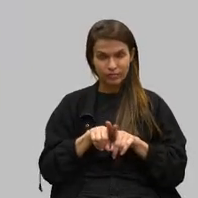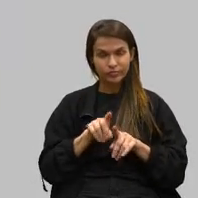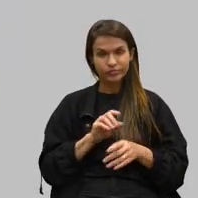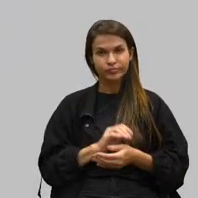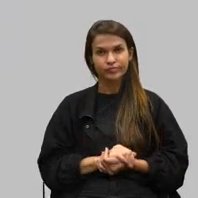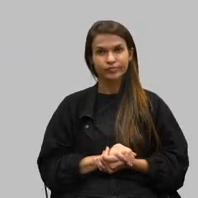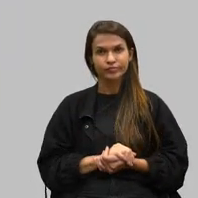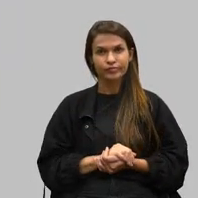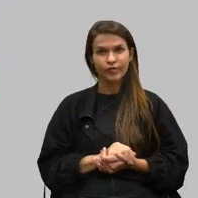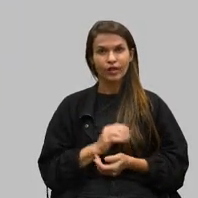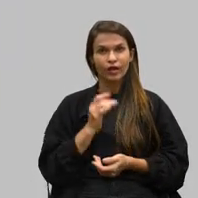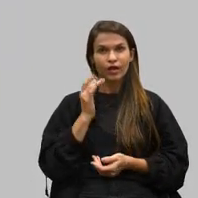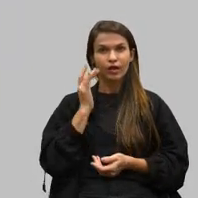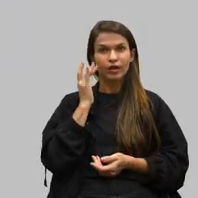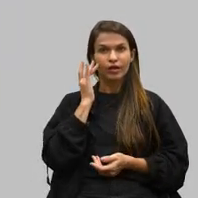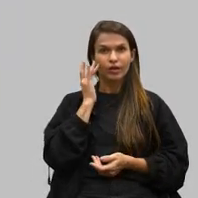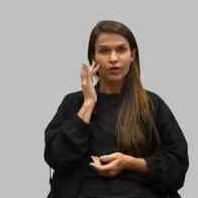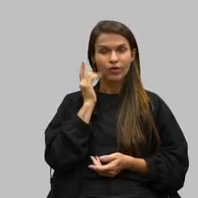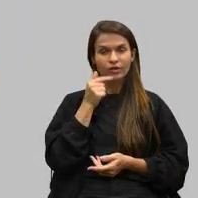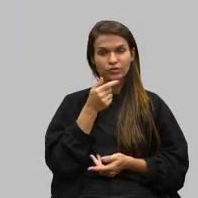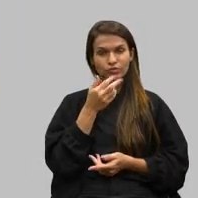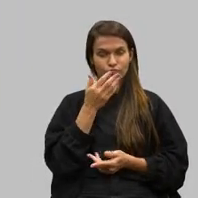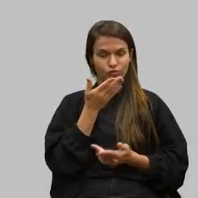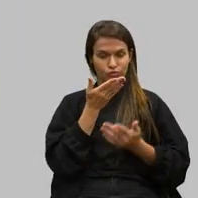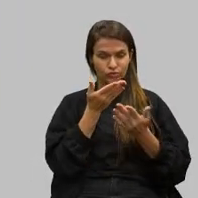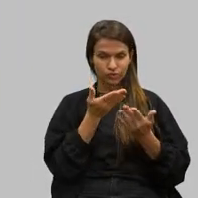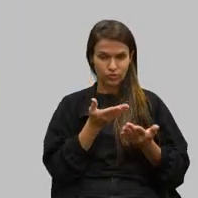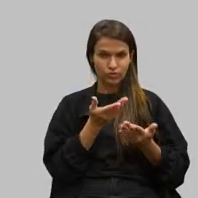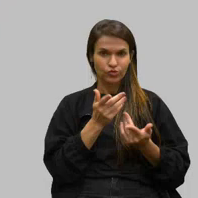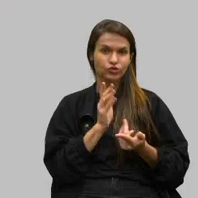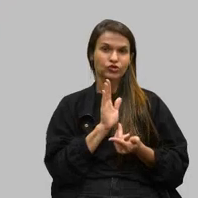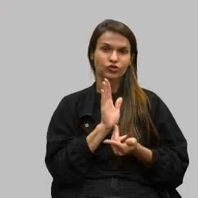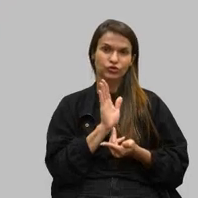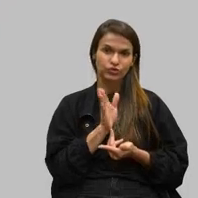eu acho que o senhor já foi